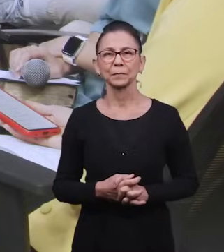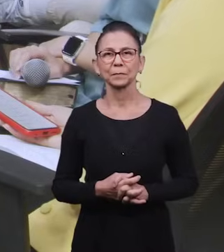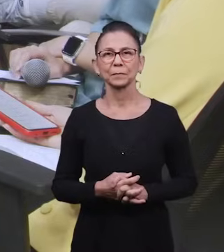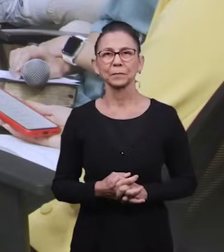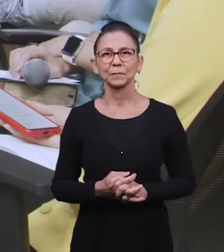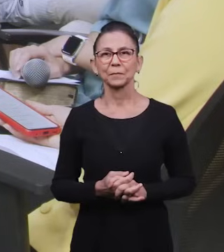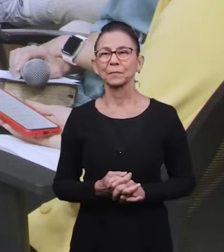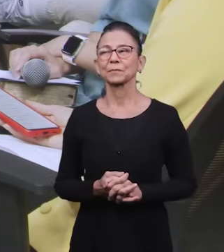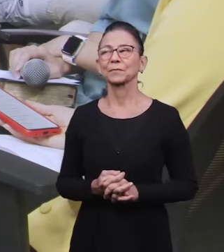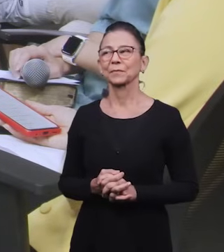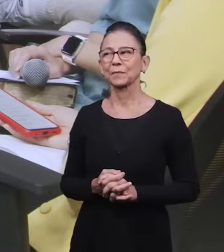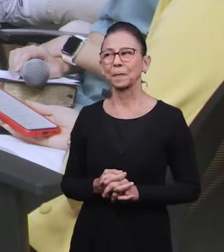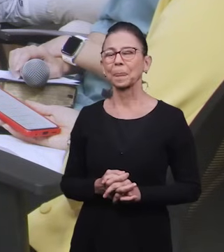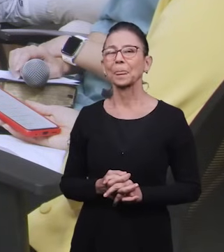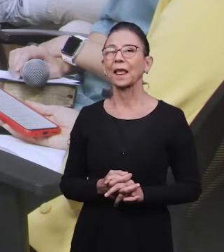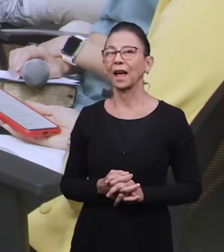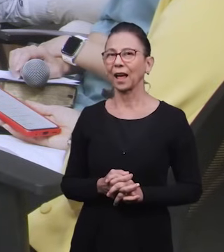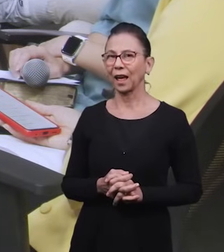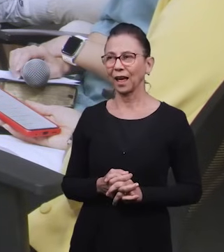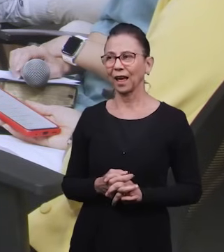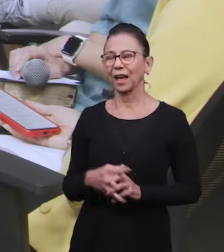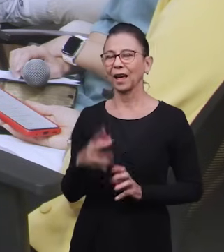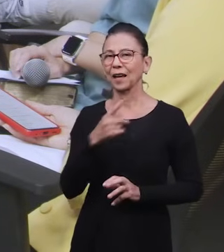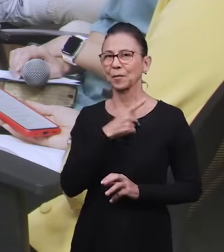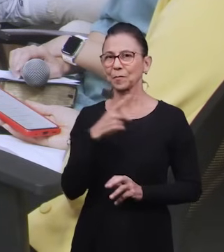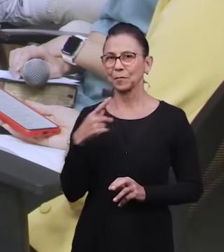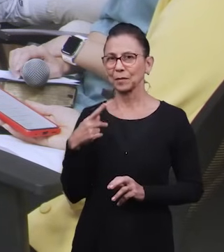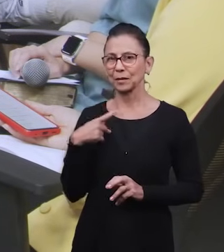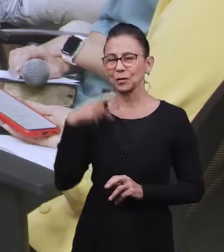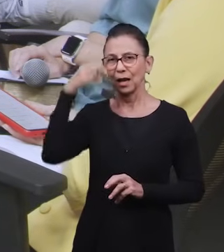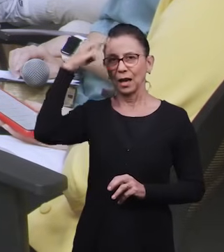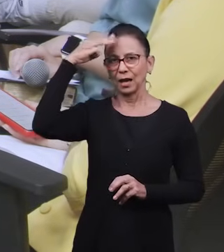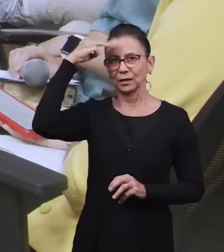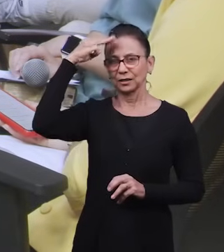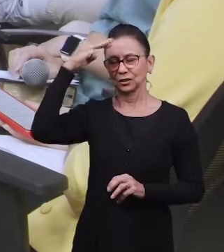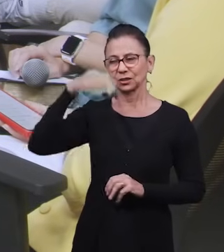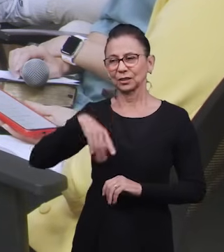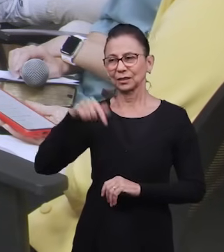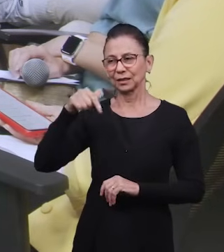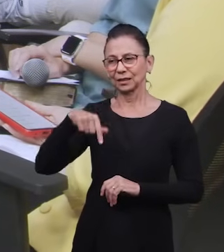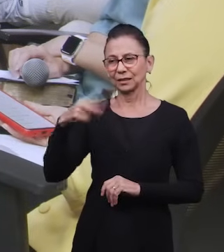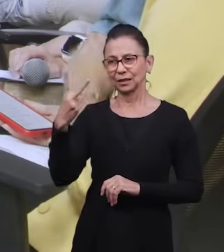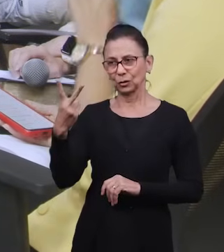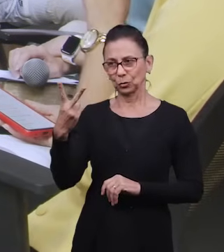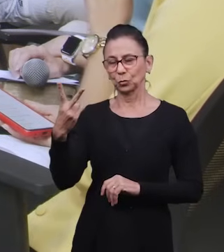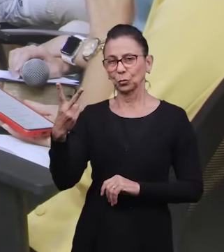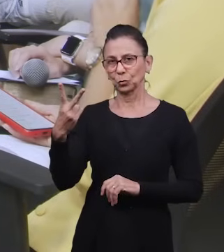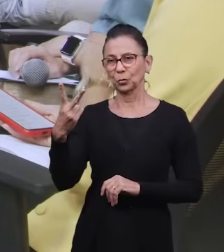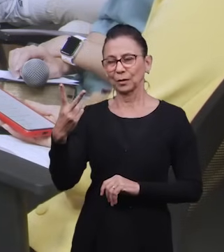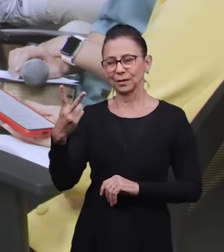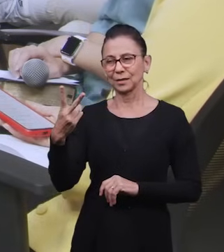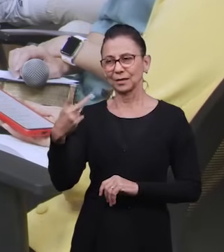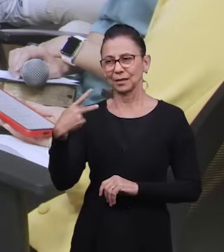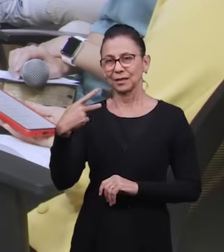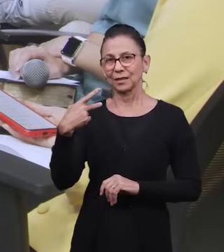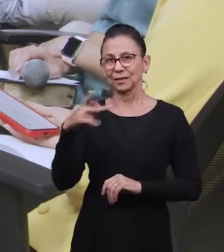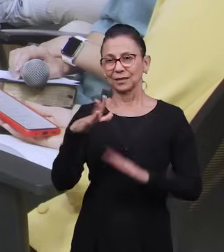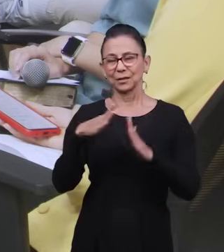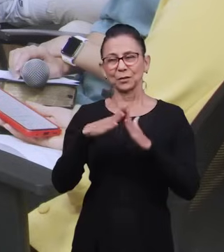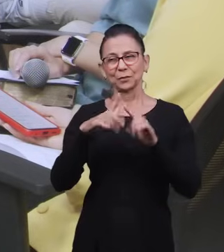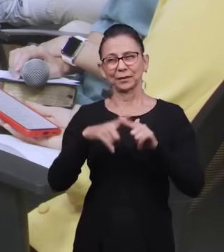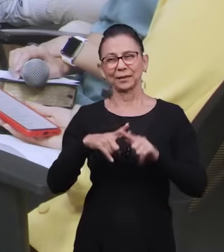Amém. Agora a gente entendeu por que o Alexandre, que está aqui hoje, né? Tem duas do Barro Vermelho na equipe, né? E